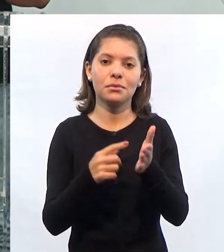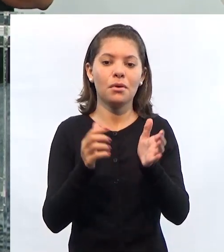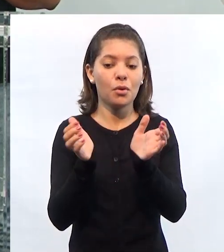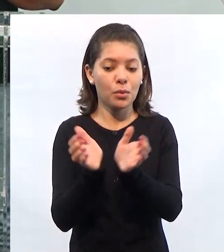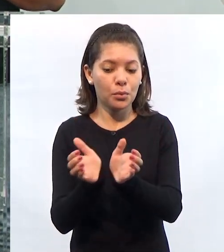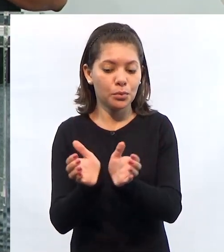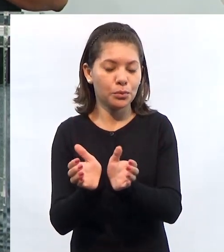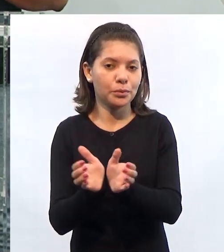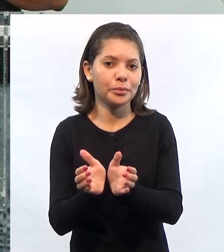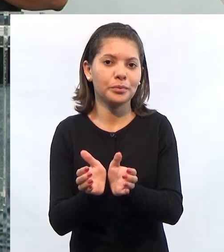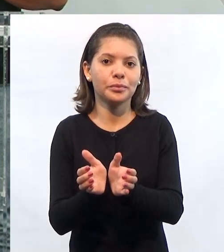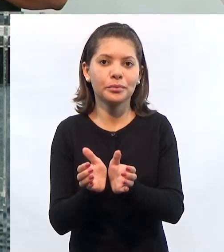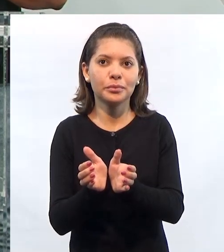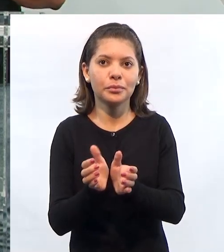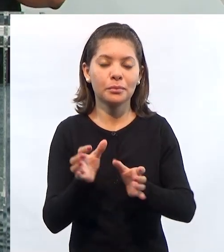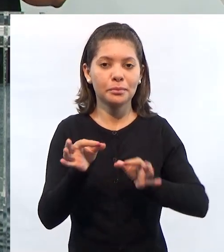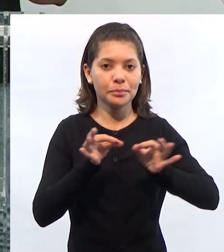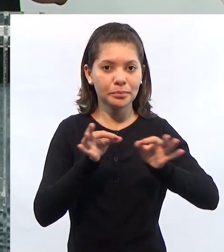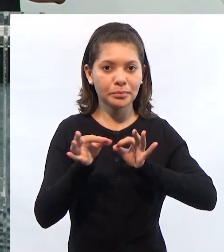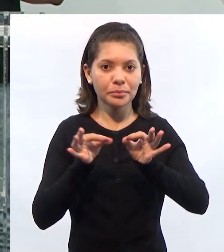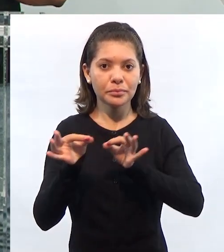com os fornecedores.